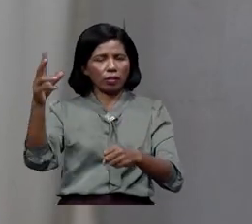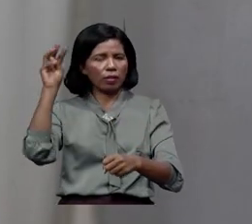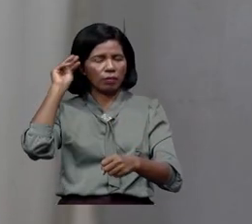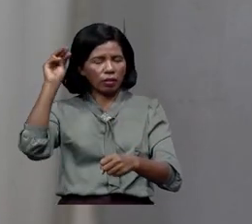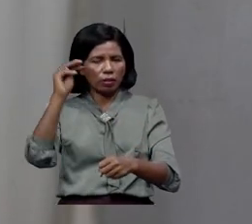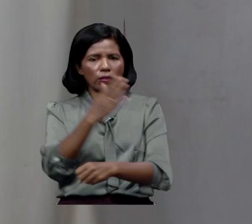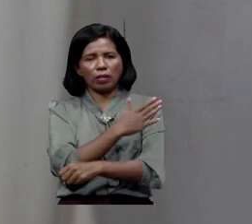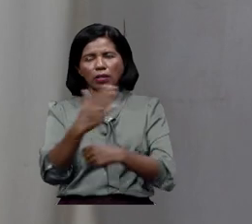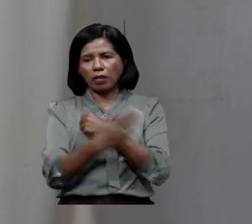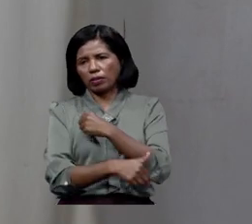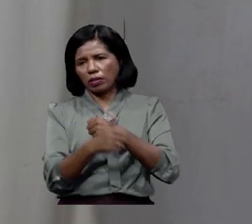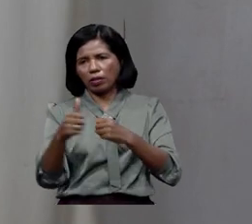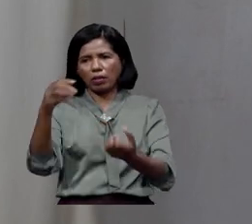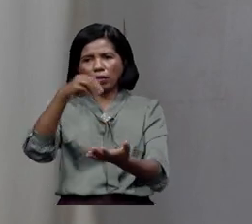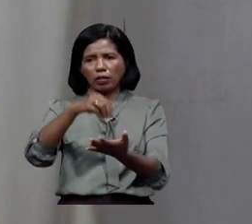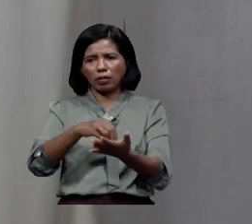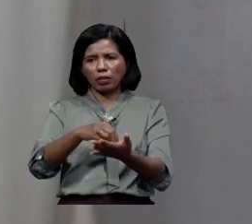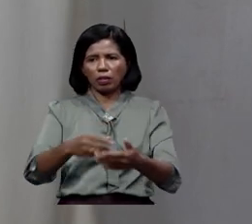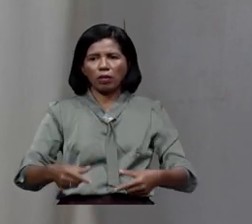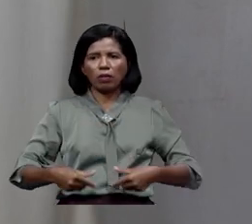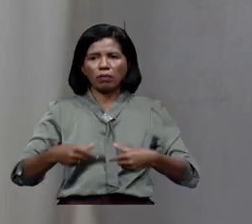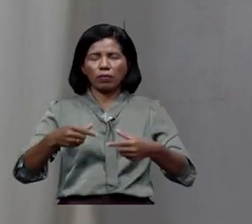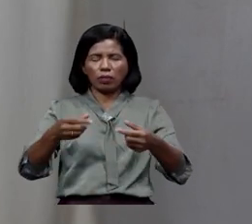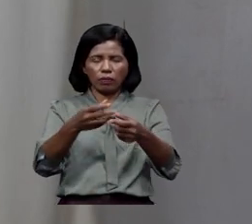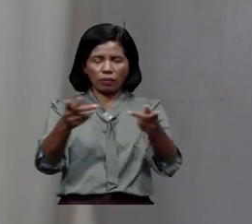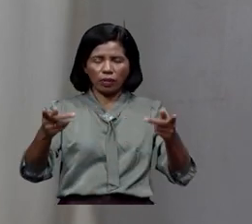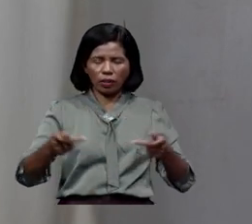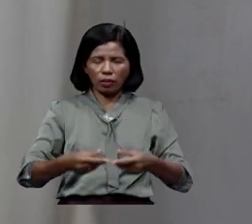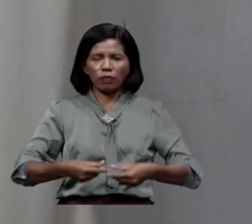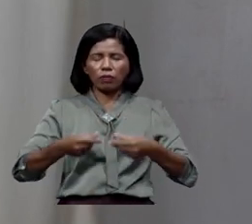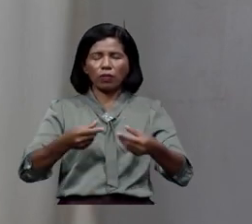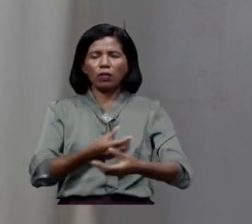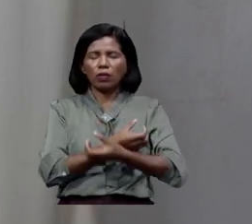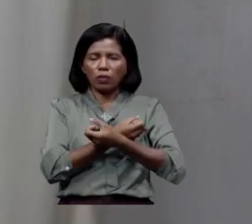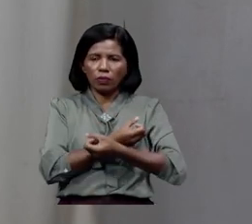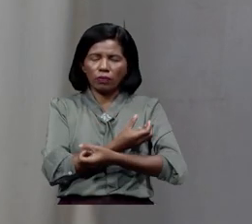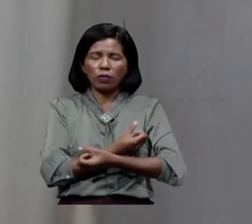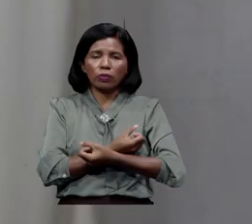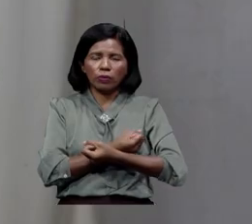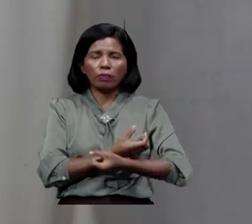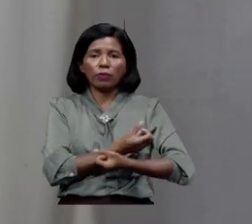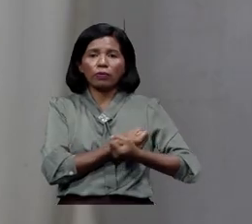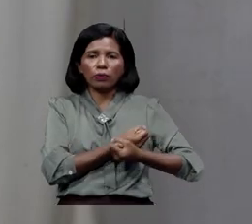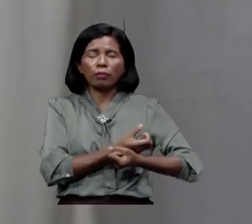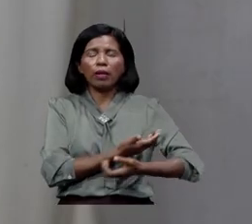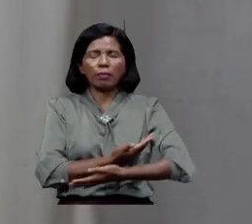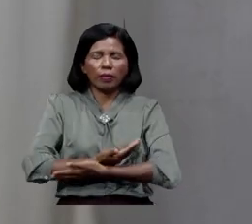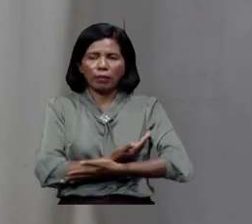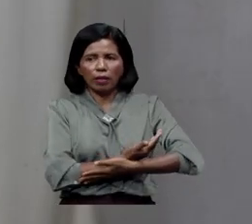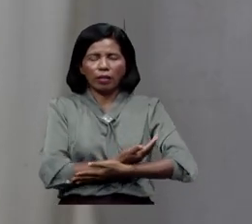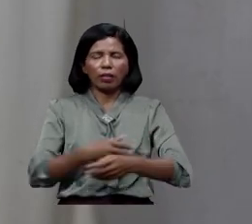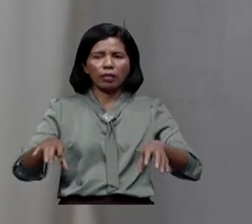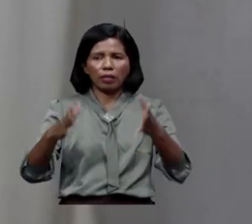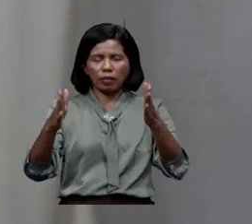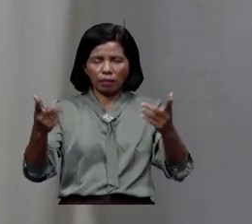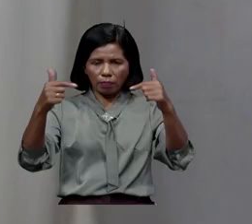estrangeiro lança ona sala fosu suba bebe centro fosu bebe ni ya baba staff sira ne be makamai ho